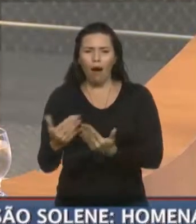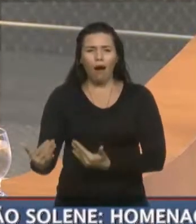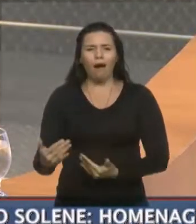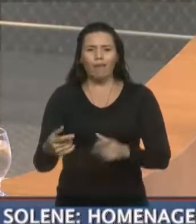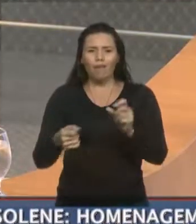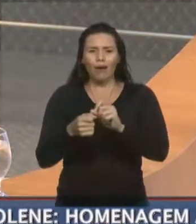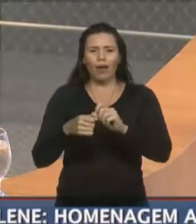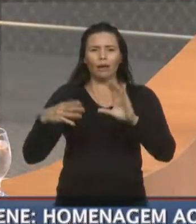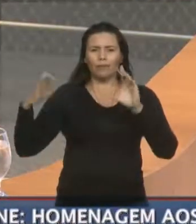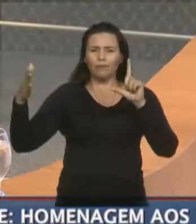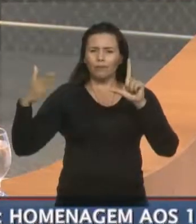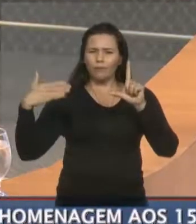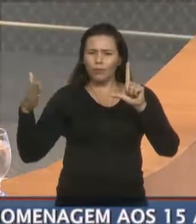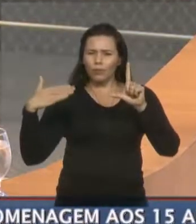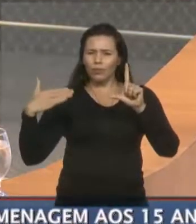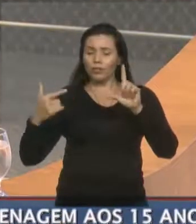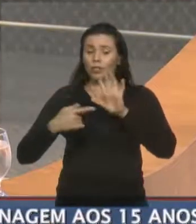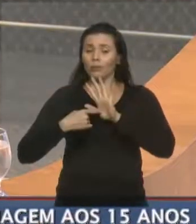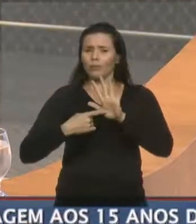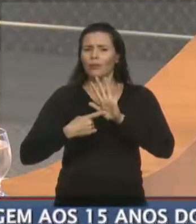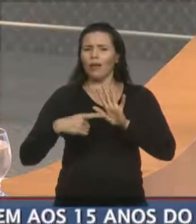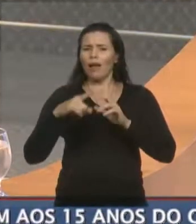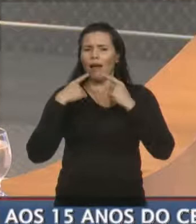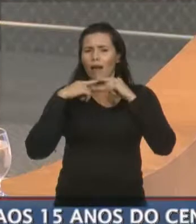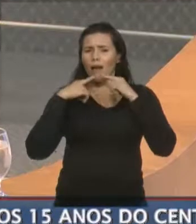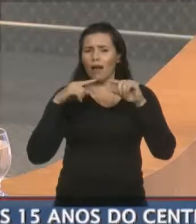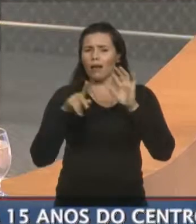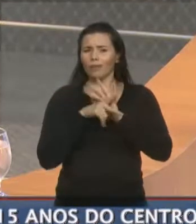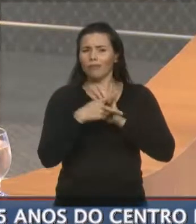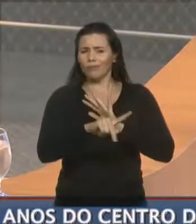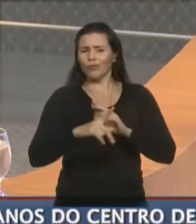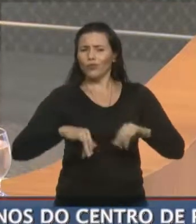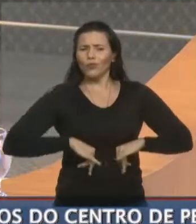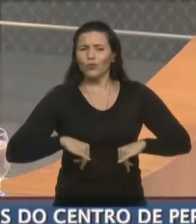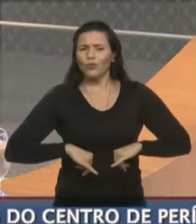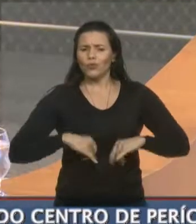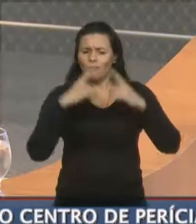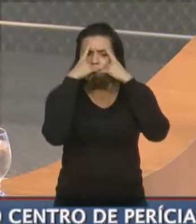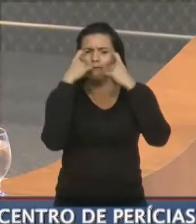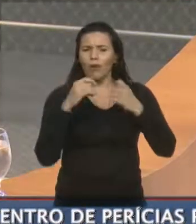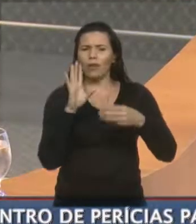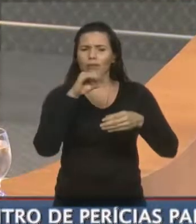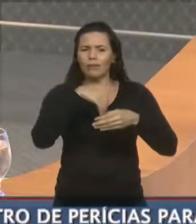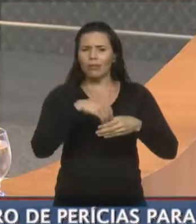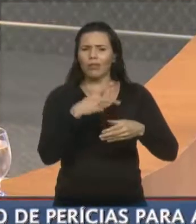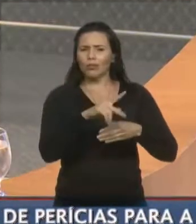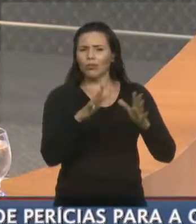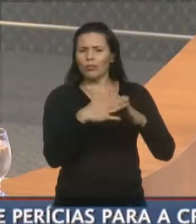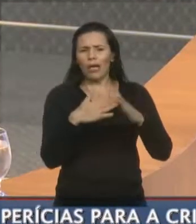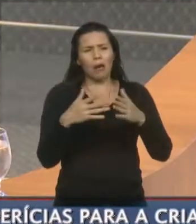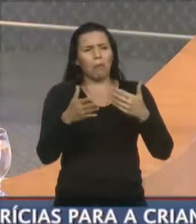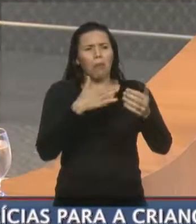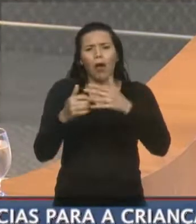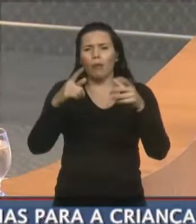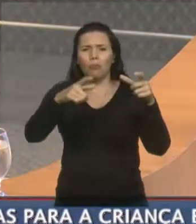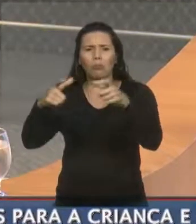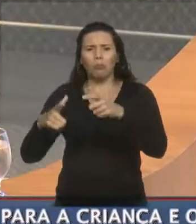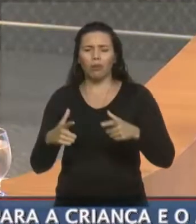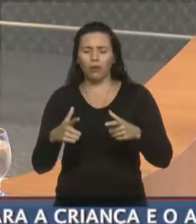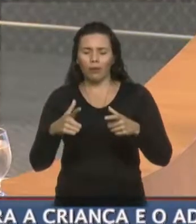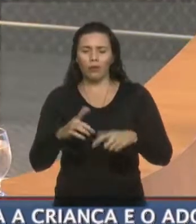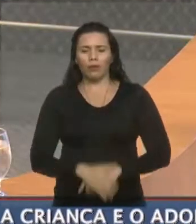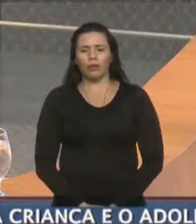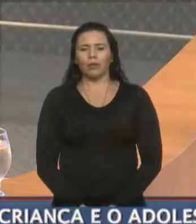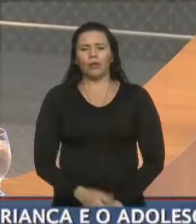como eu disse, o processo mais eficiente. Diga-se passagem, mais uma vez, há um pioneirismo, porque salvo